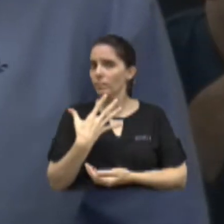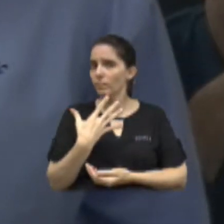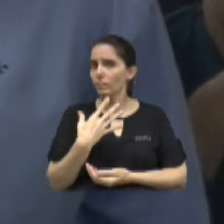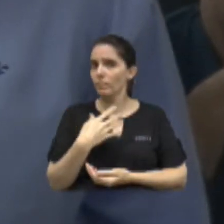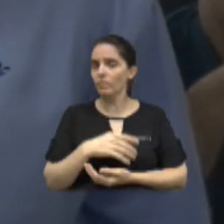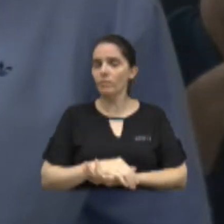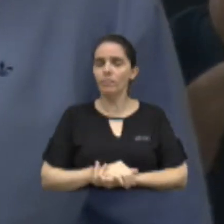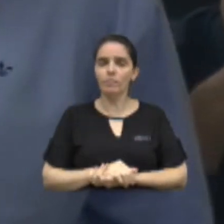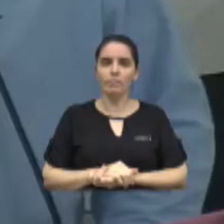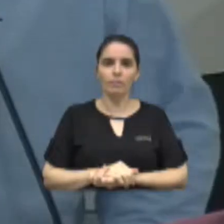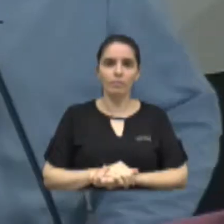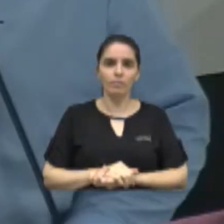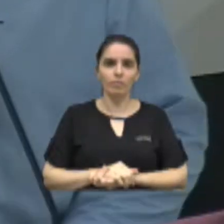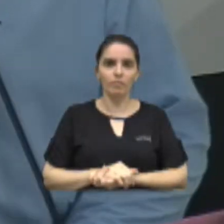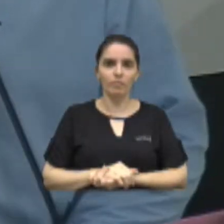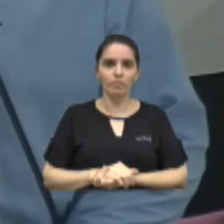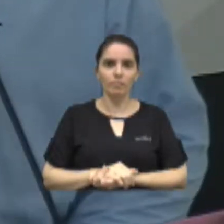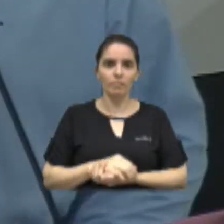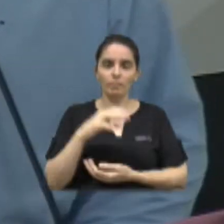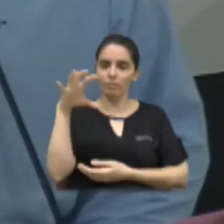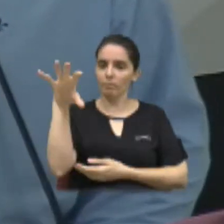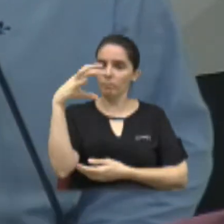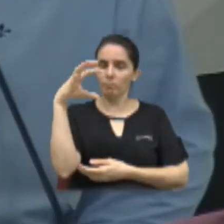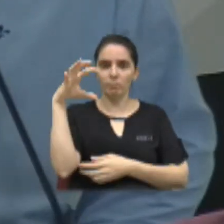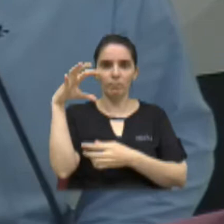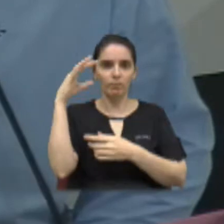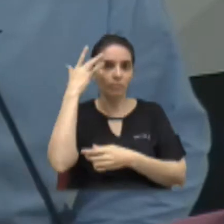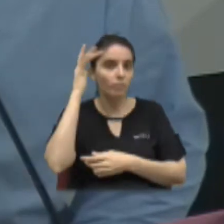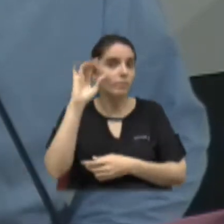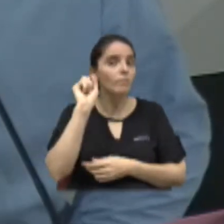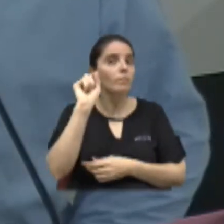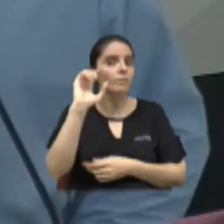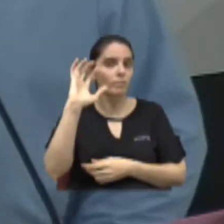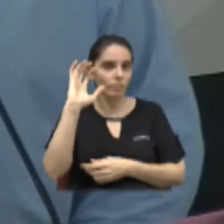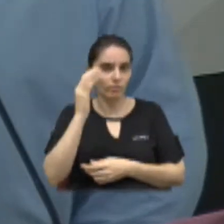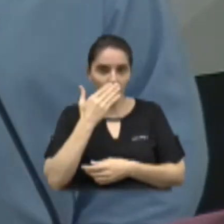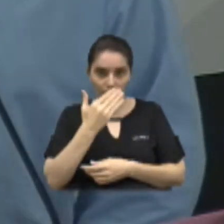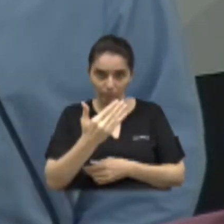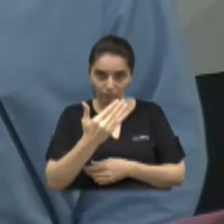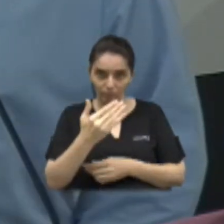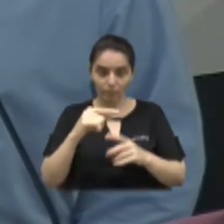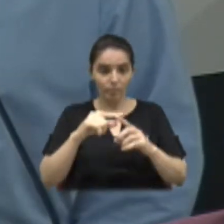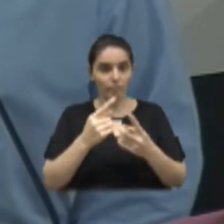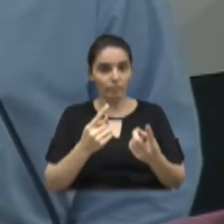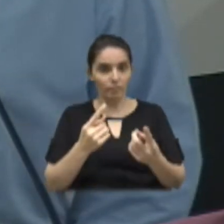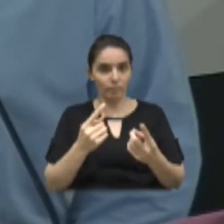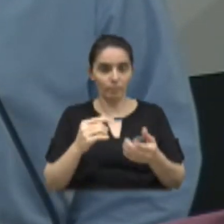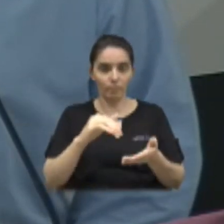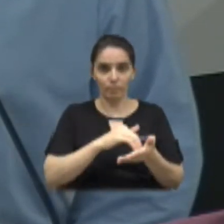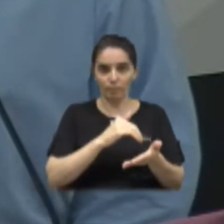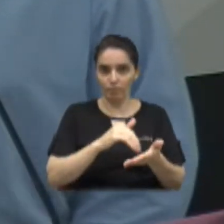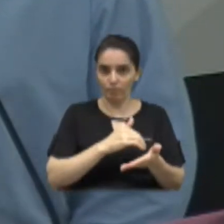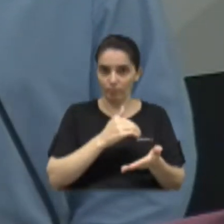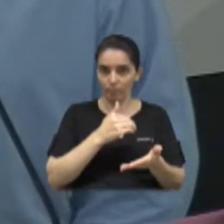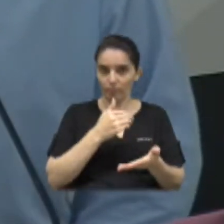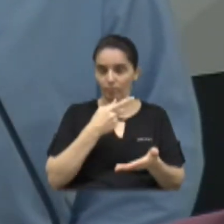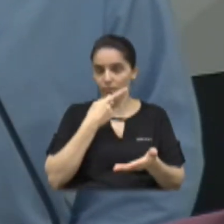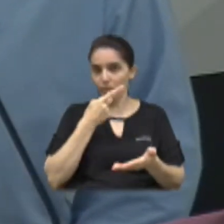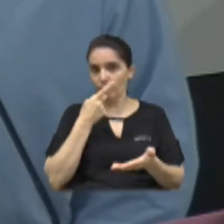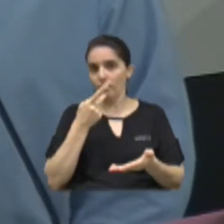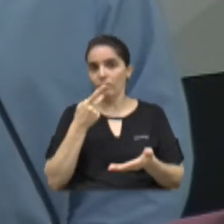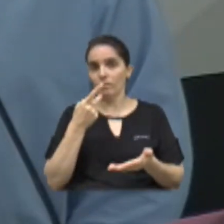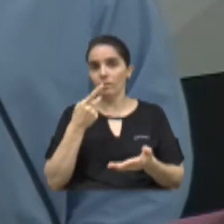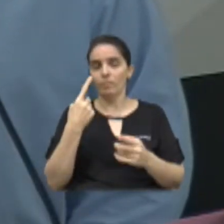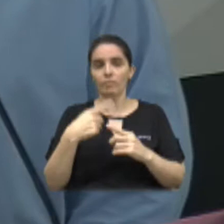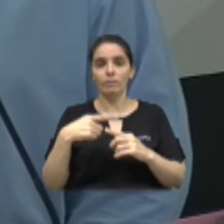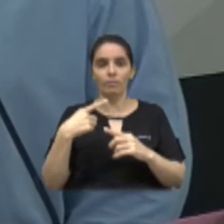bom, Mir, você falar isso aí. Eu não sei qual aparelho que você pediu. Mas se ali, como foi falado pelo secretário, que é simplesmente porque ali